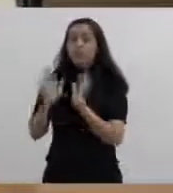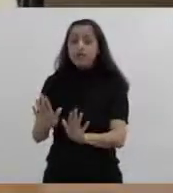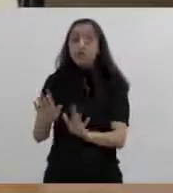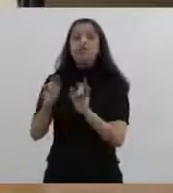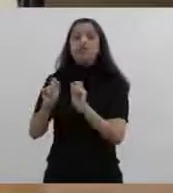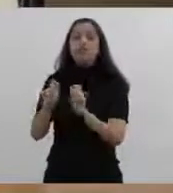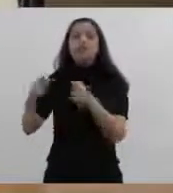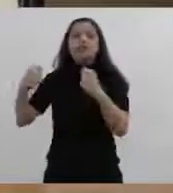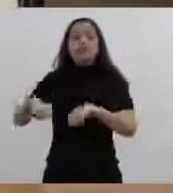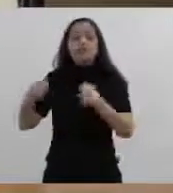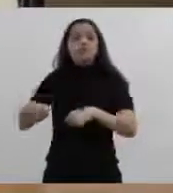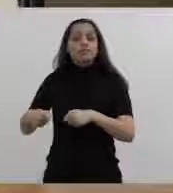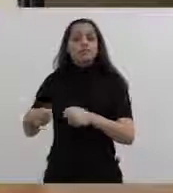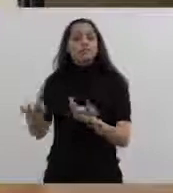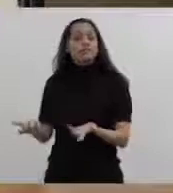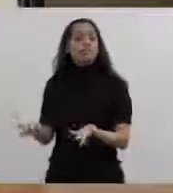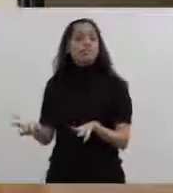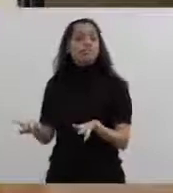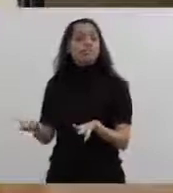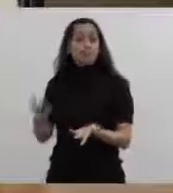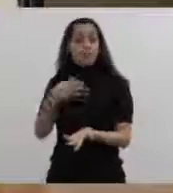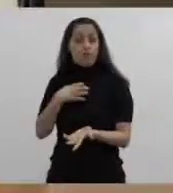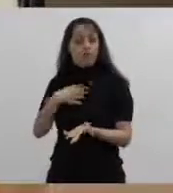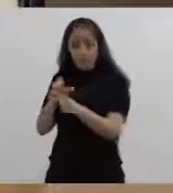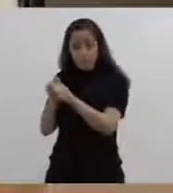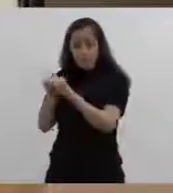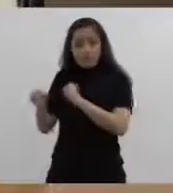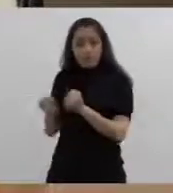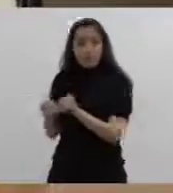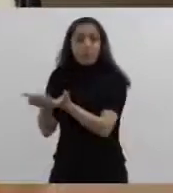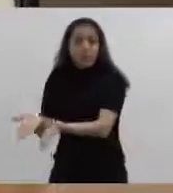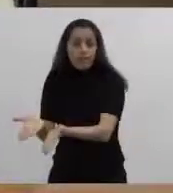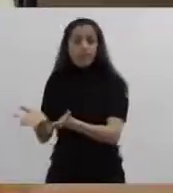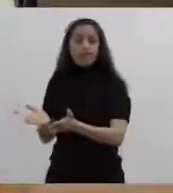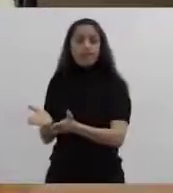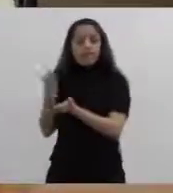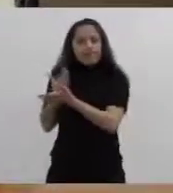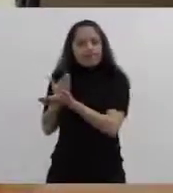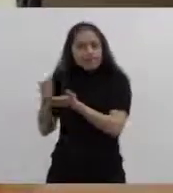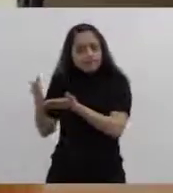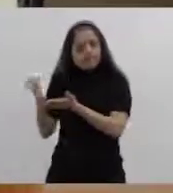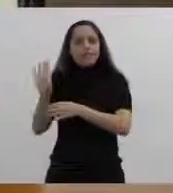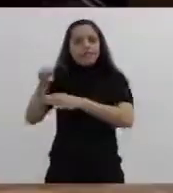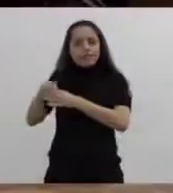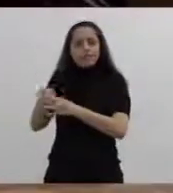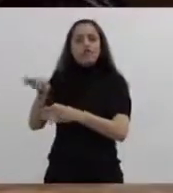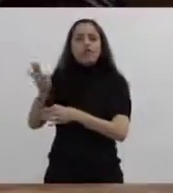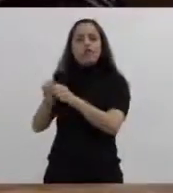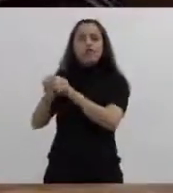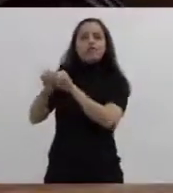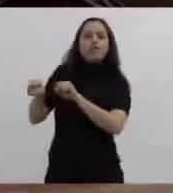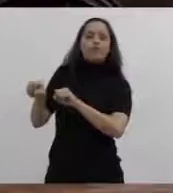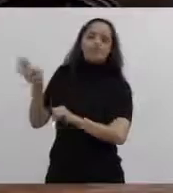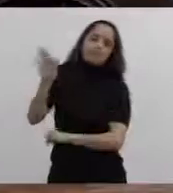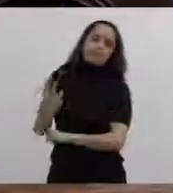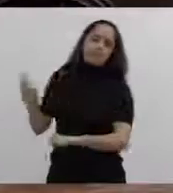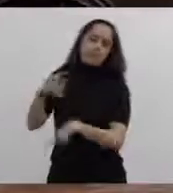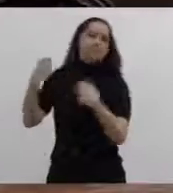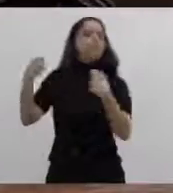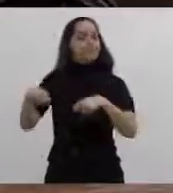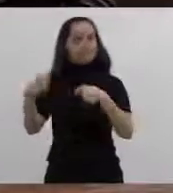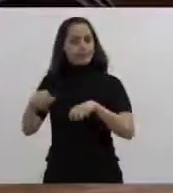outro trabalho que resta, a outra dívida pendente é a formação docente, a formação inicial do